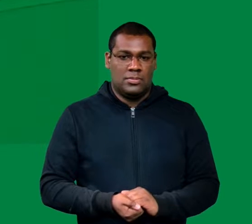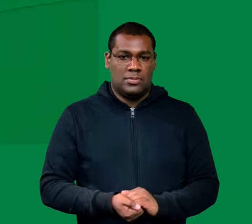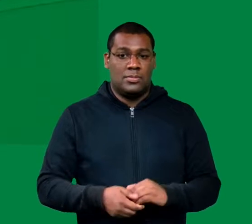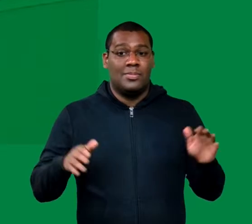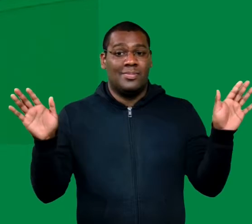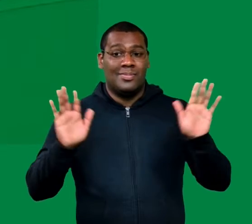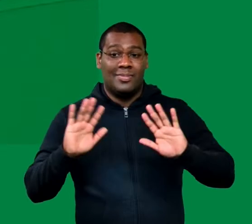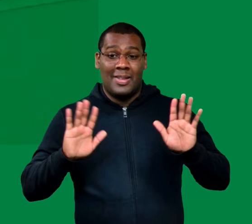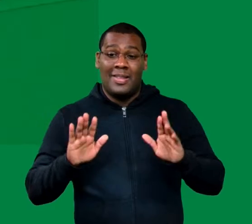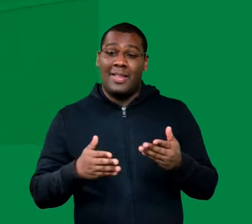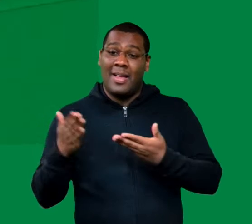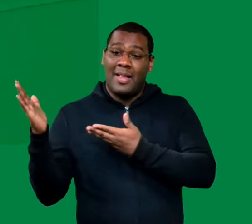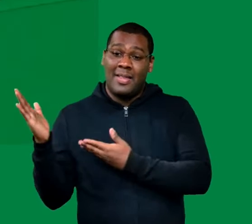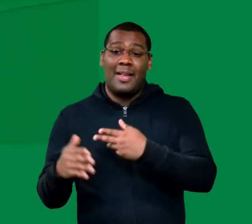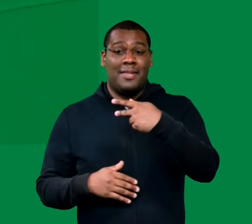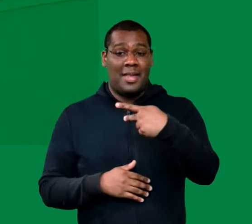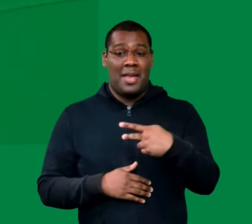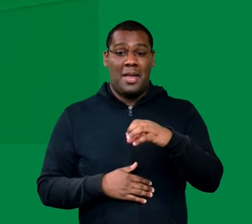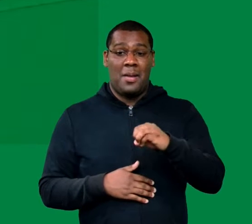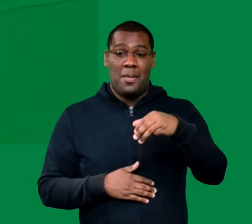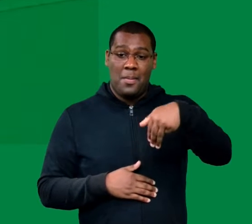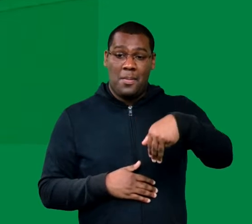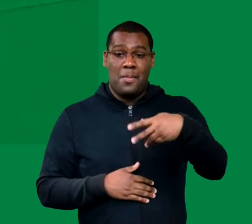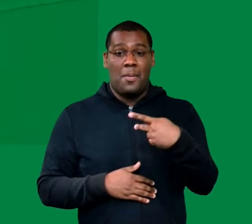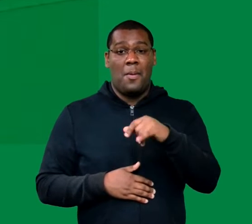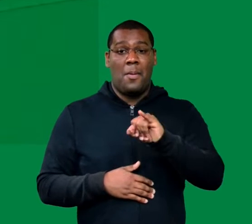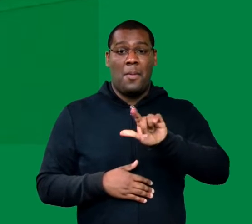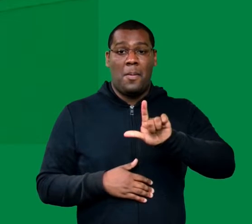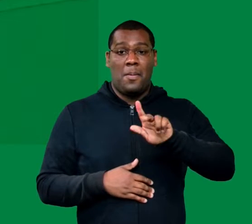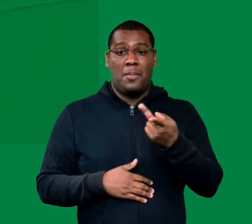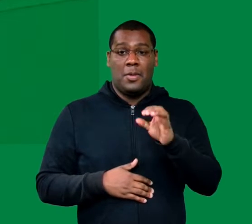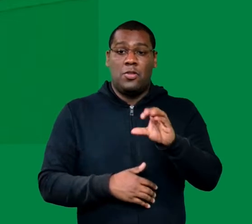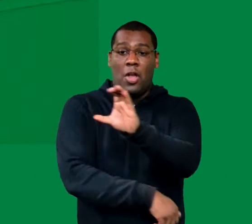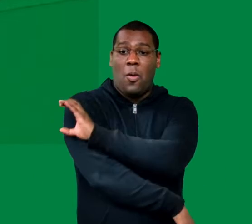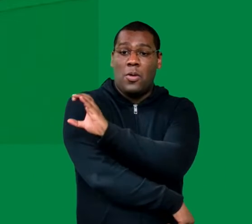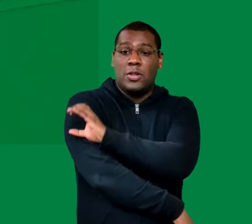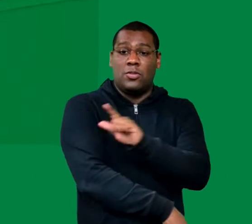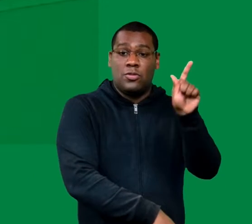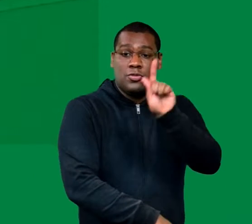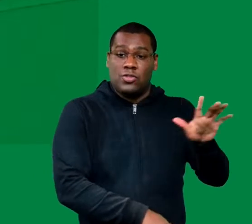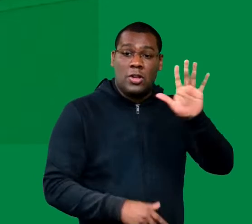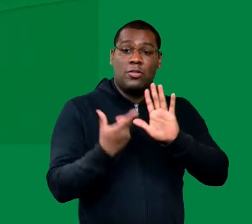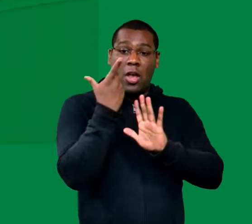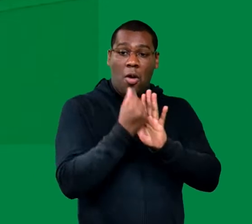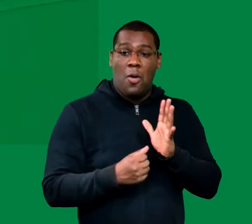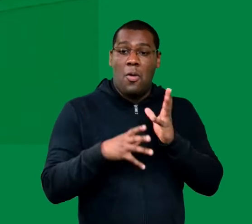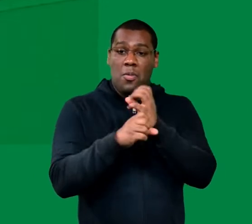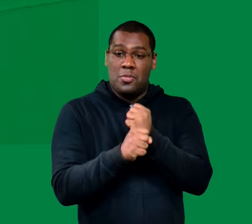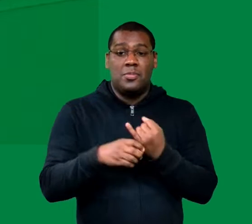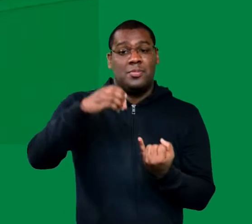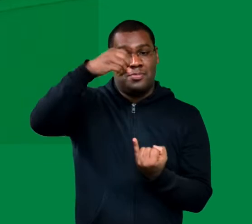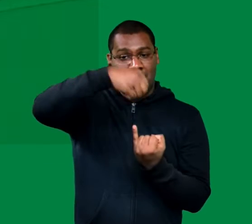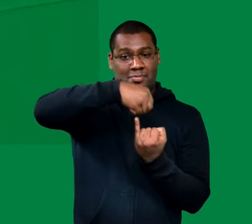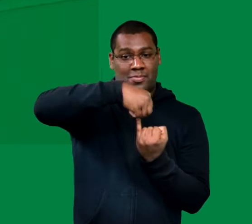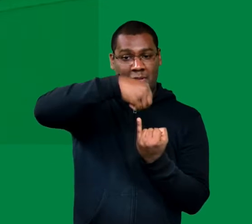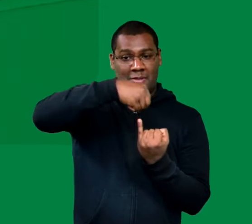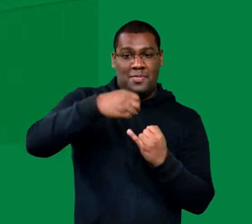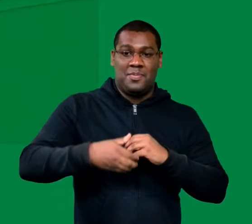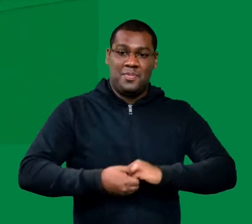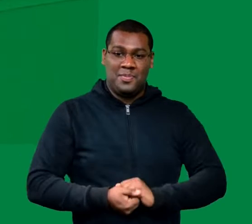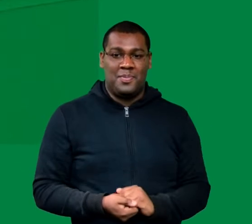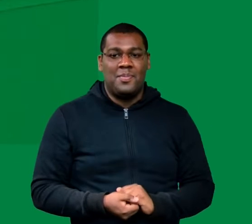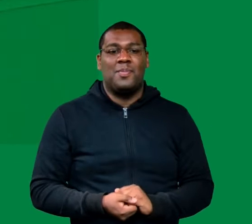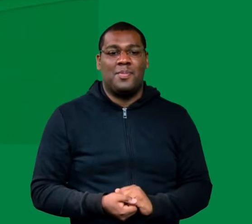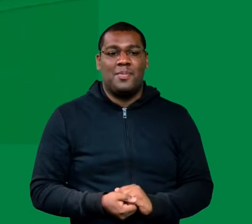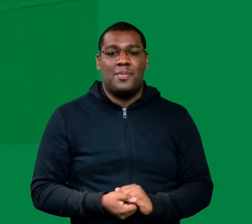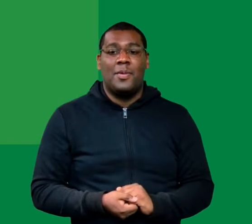Olá, meu nome é Pompílio Lima, sou coordenador geral de orçamento do Instituto Federal de Brasília, o IFB.